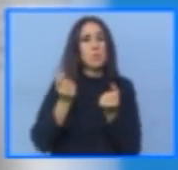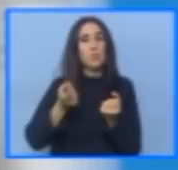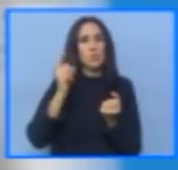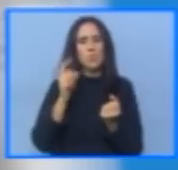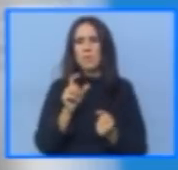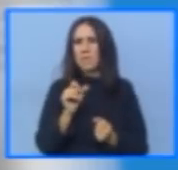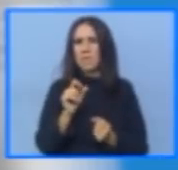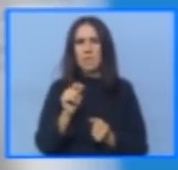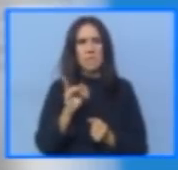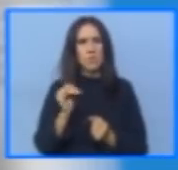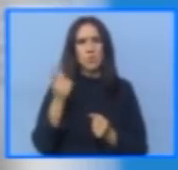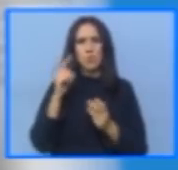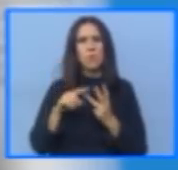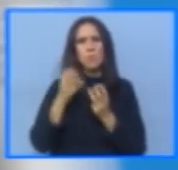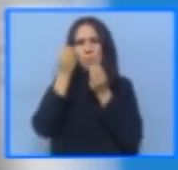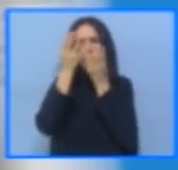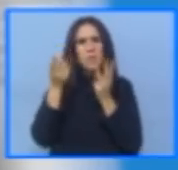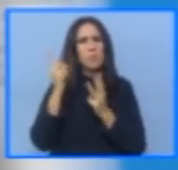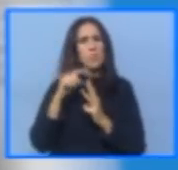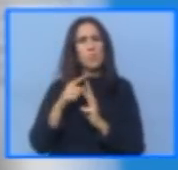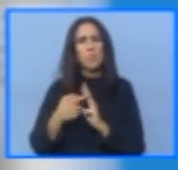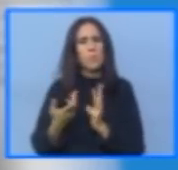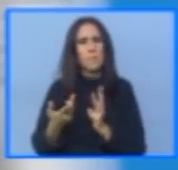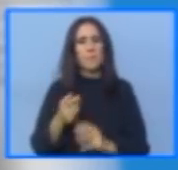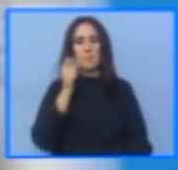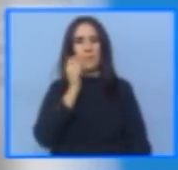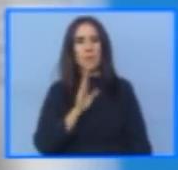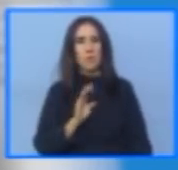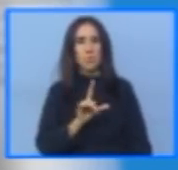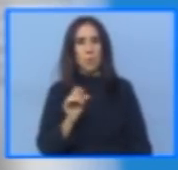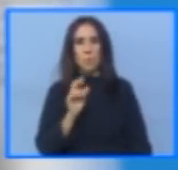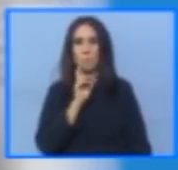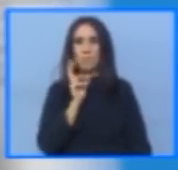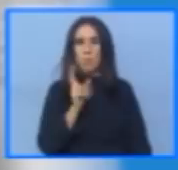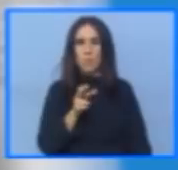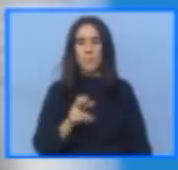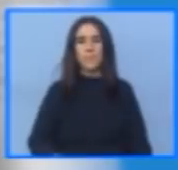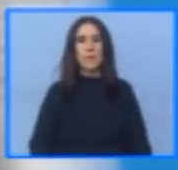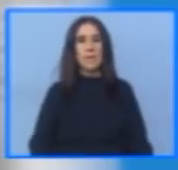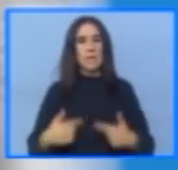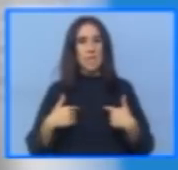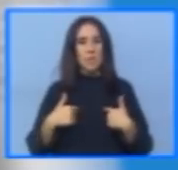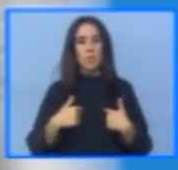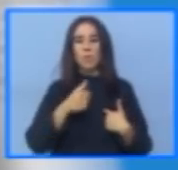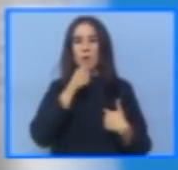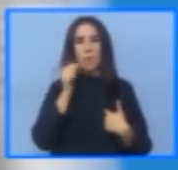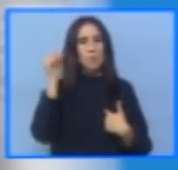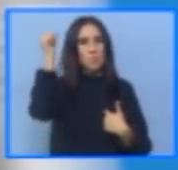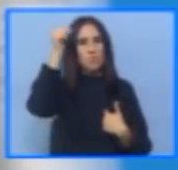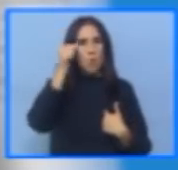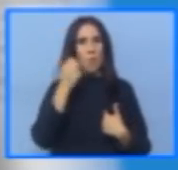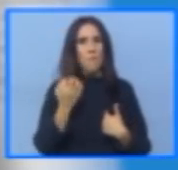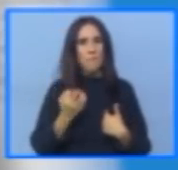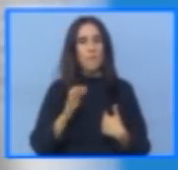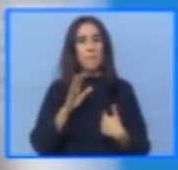nem Elias, nem o profeta? João respondeu-lhes: eu batizo na água, mas